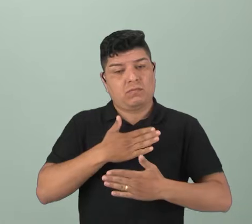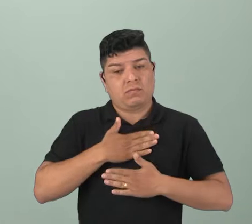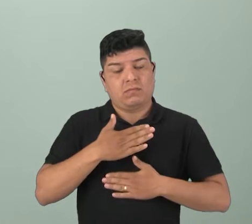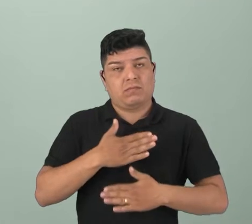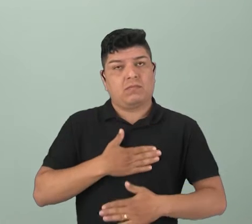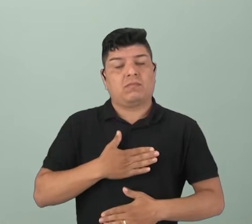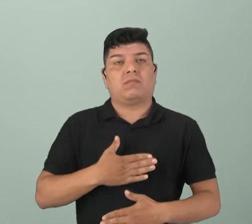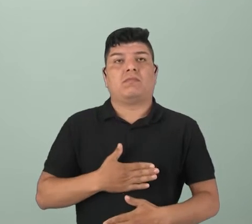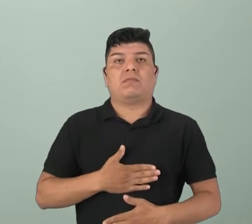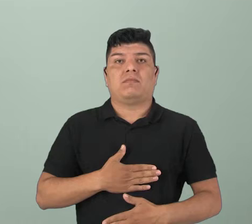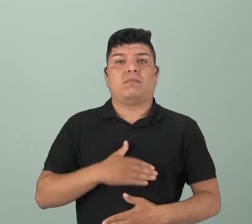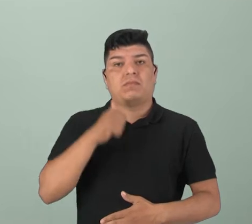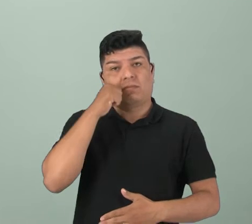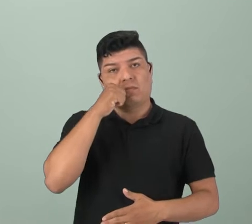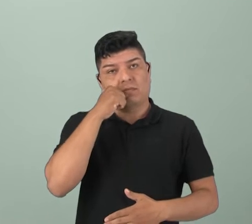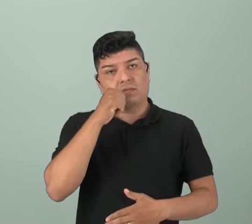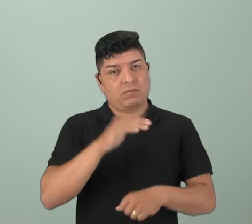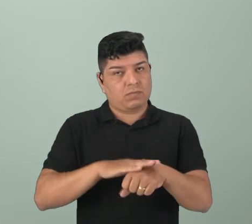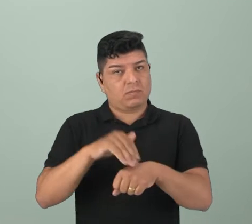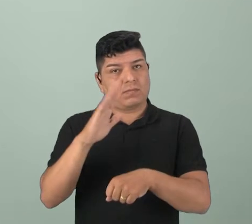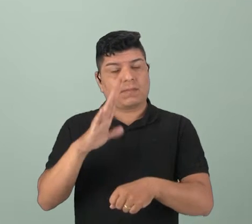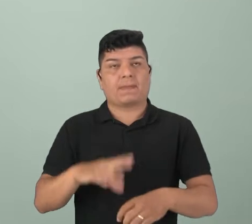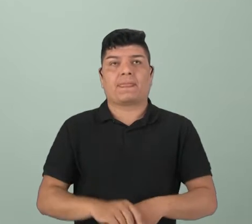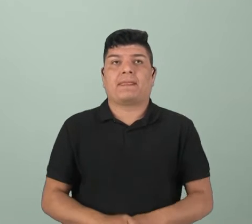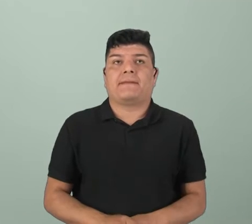corpo que ficam mais afeminadas.